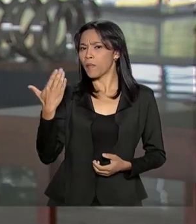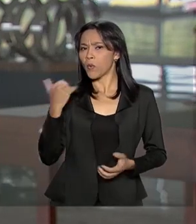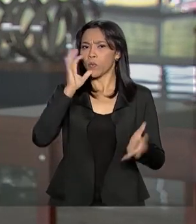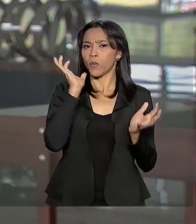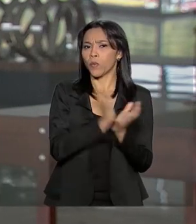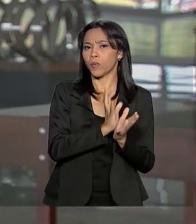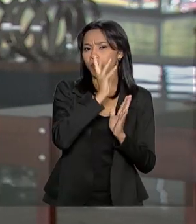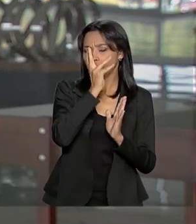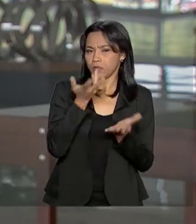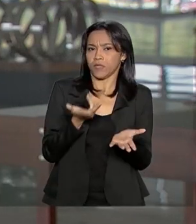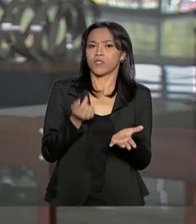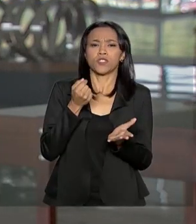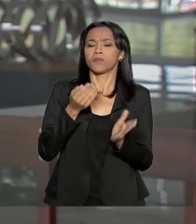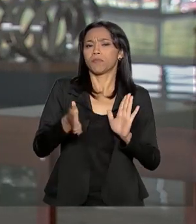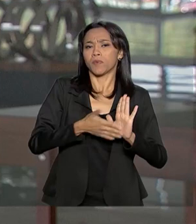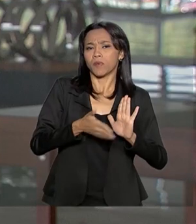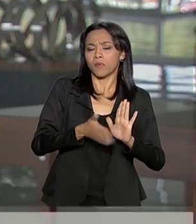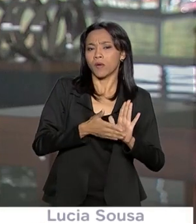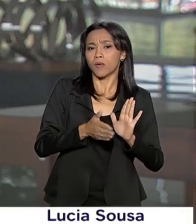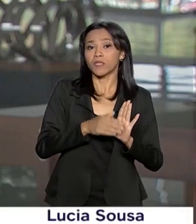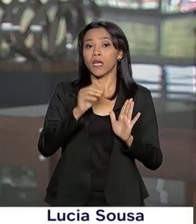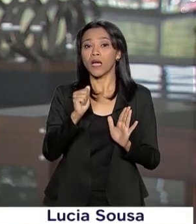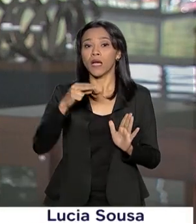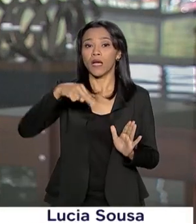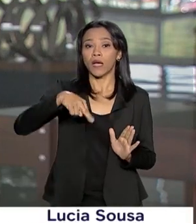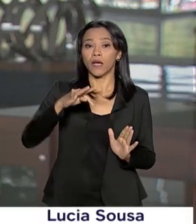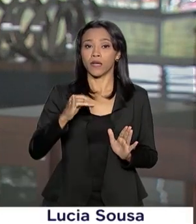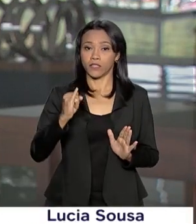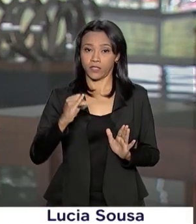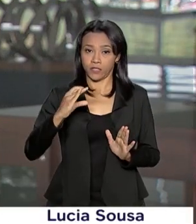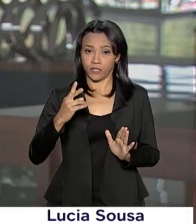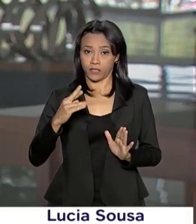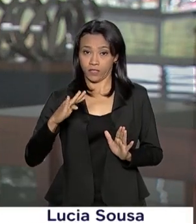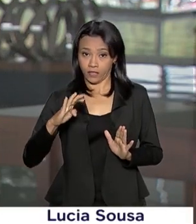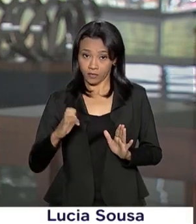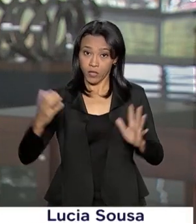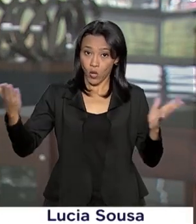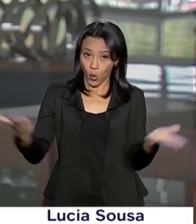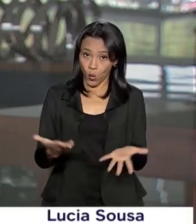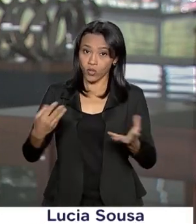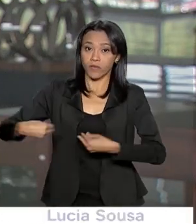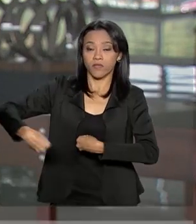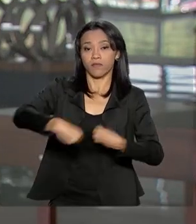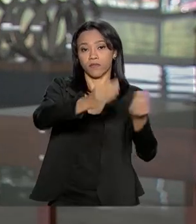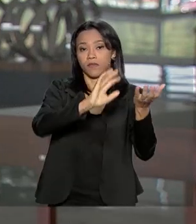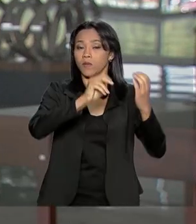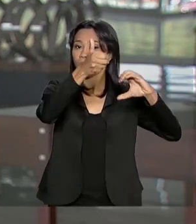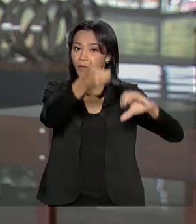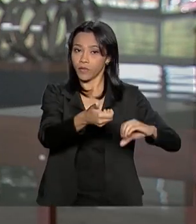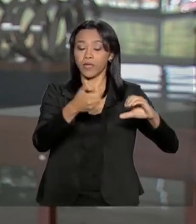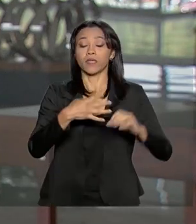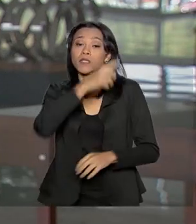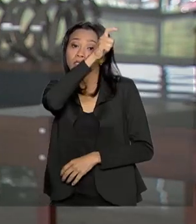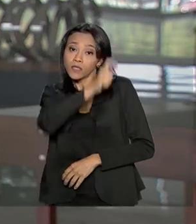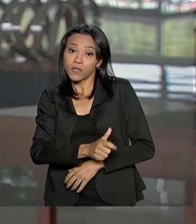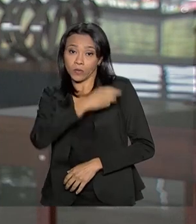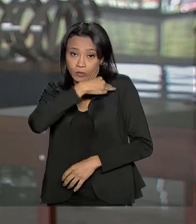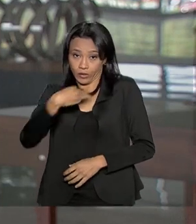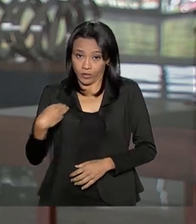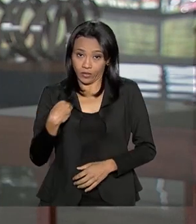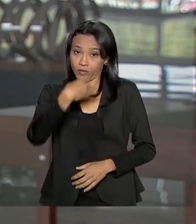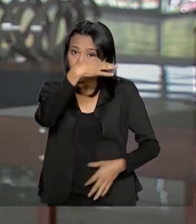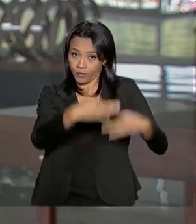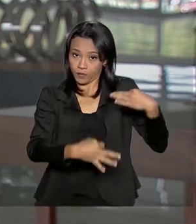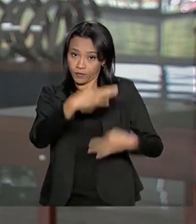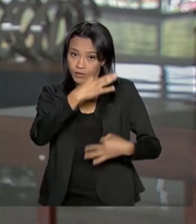medidas anti crime será encaminhado ainda hoje ao congresso nacional segundo o ministro da justiça e segurança pública sérgio